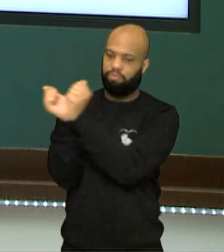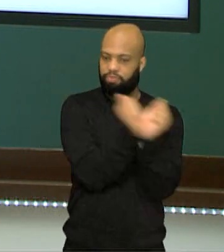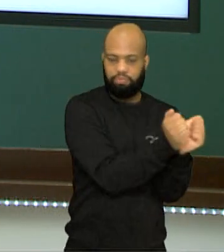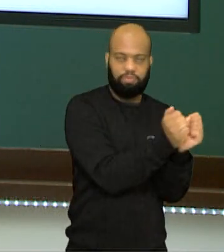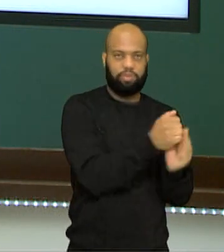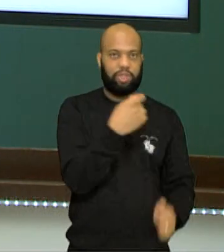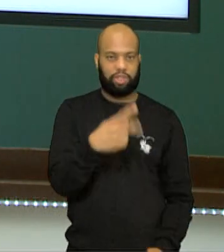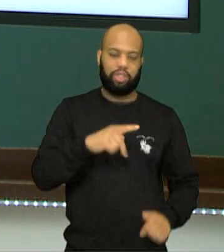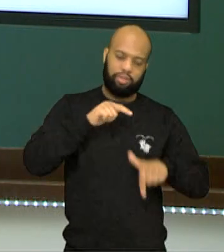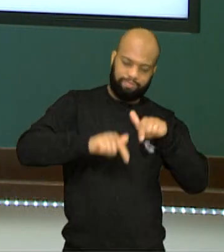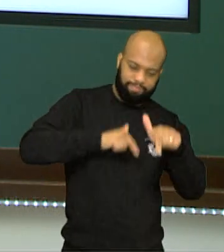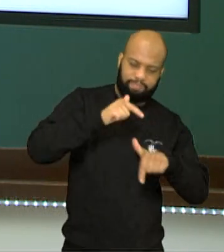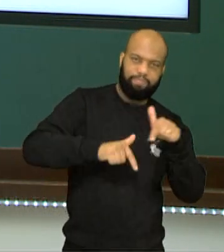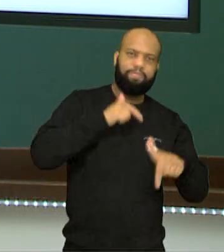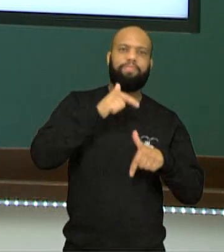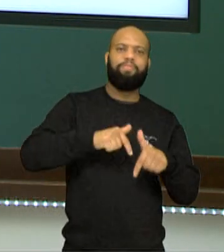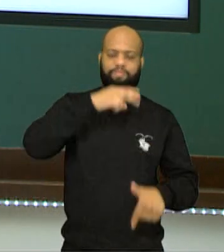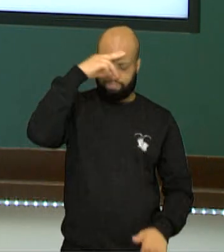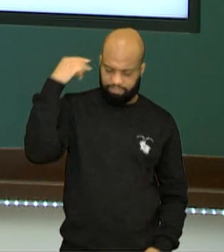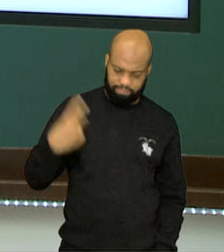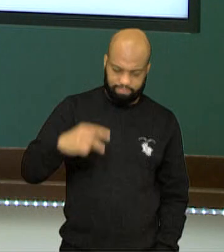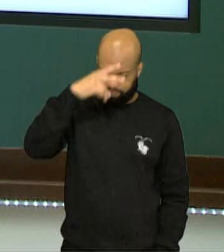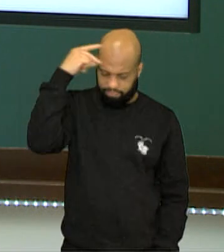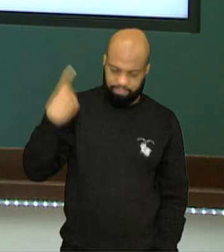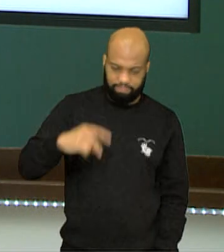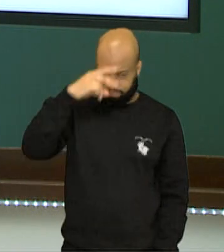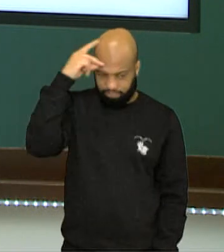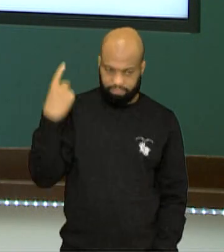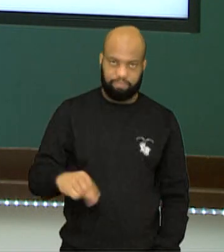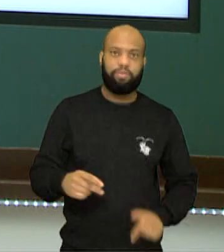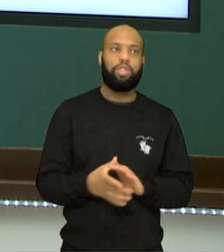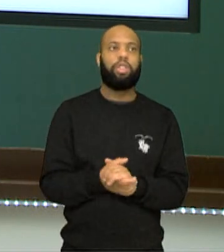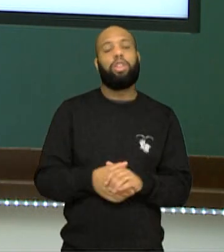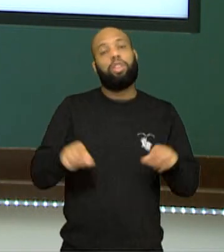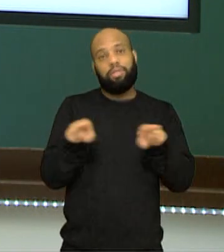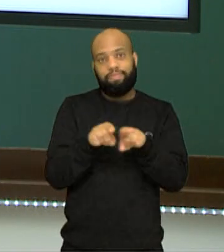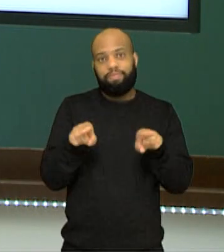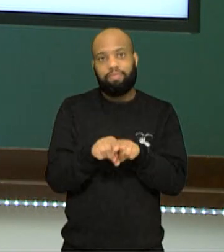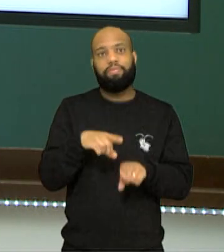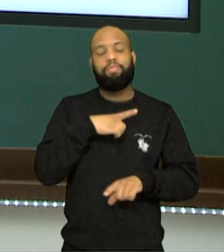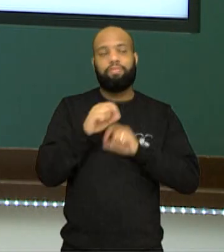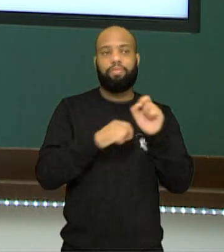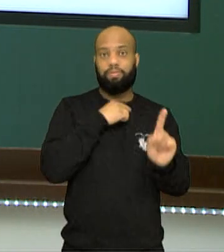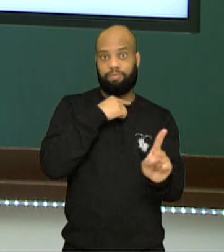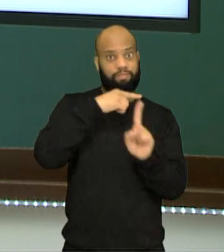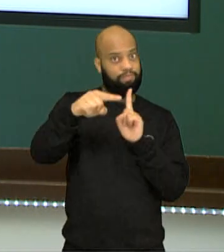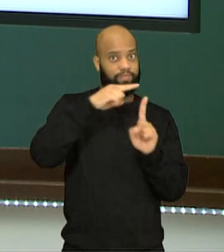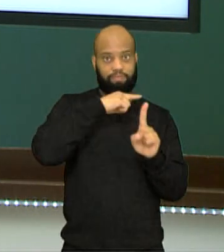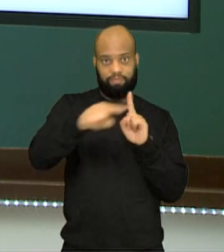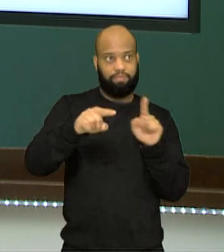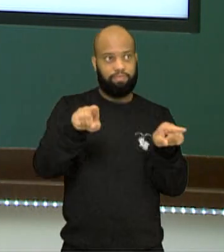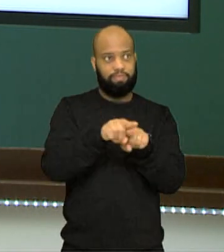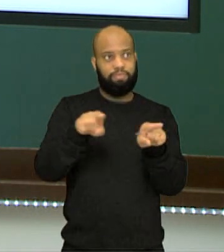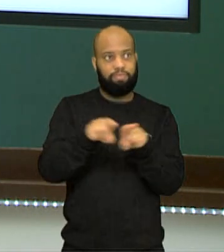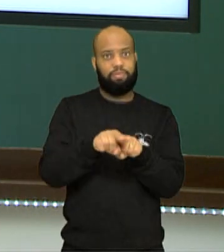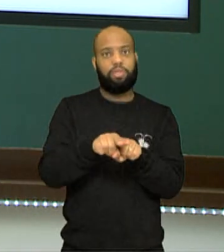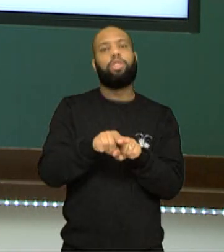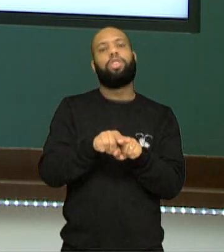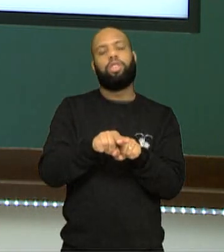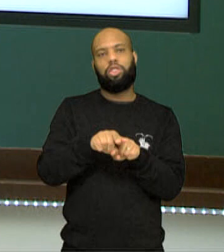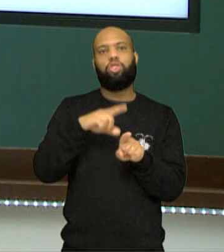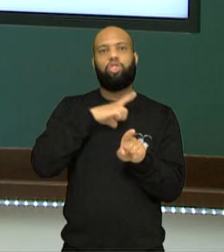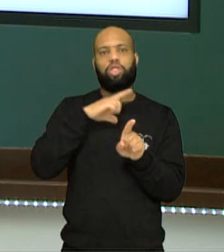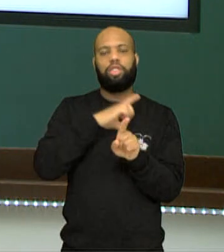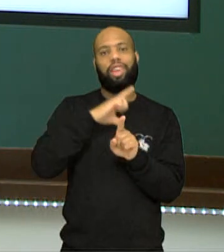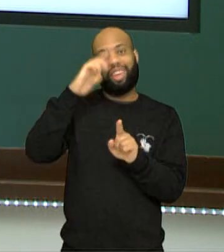trabalharam, deram suor e, ao mesmo tempo, eles eram banidos, né, proibidos de cultuar, de